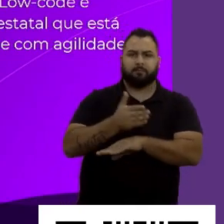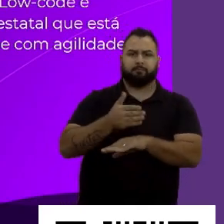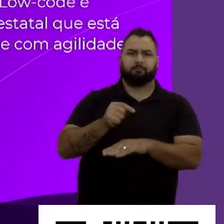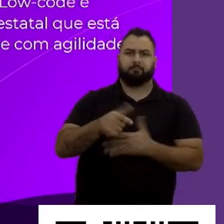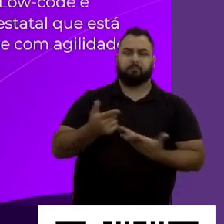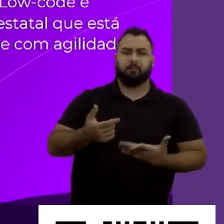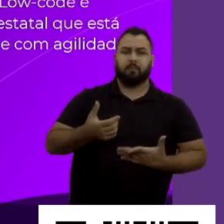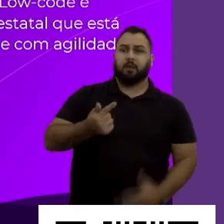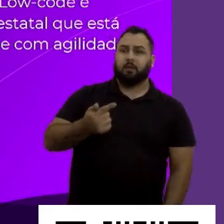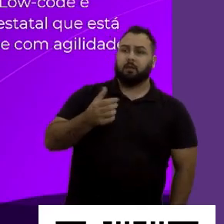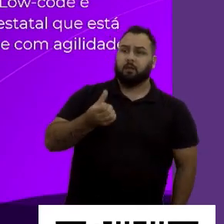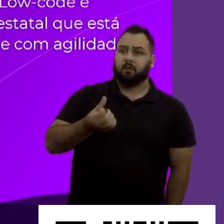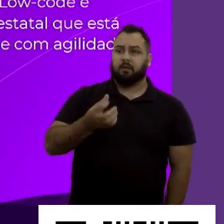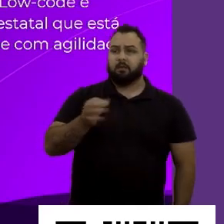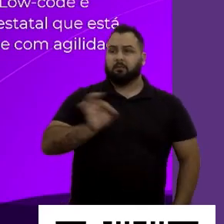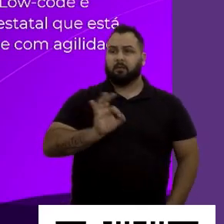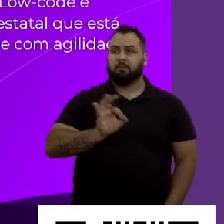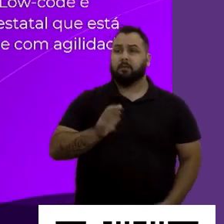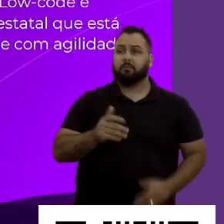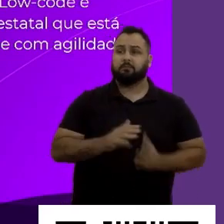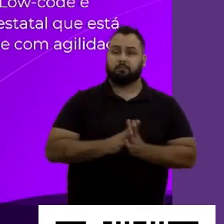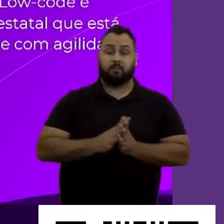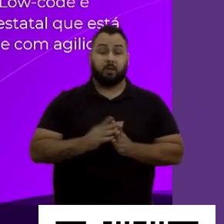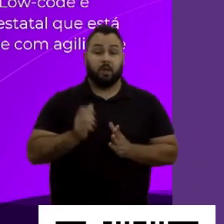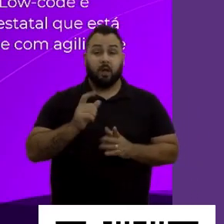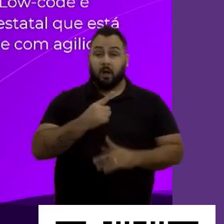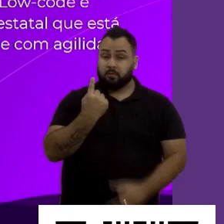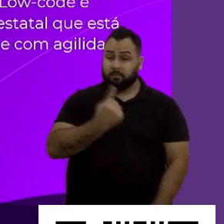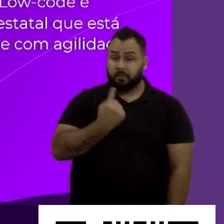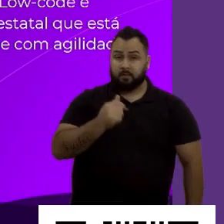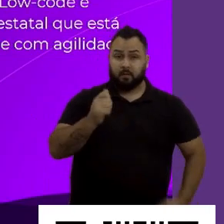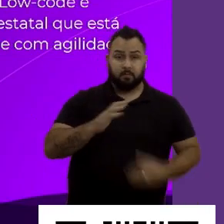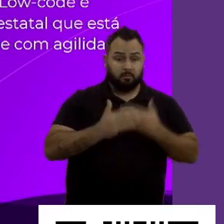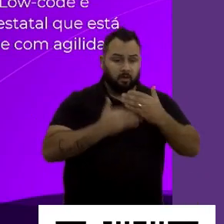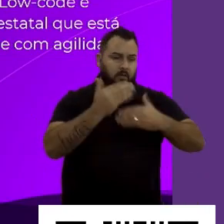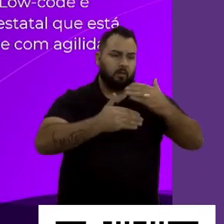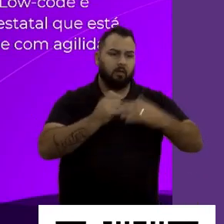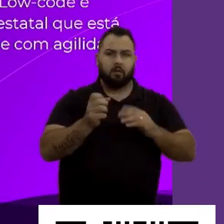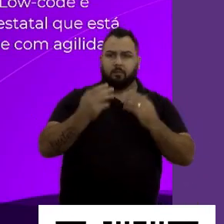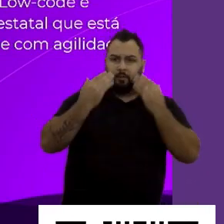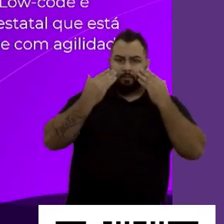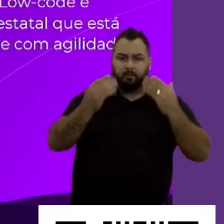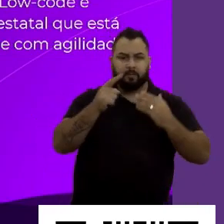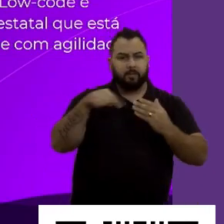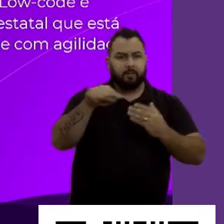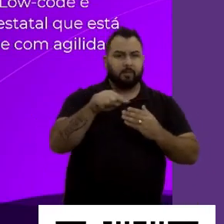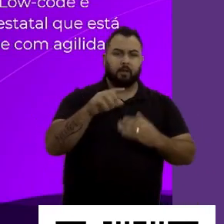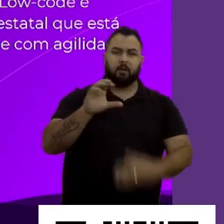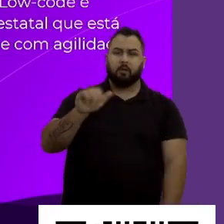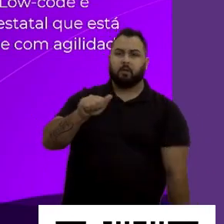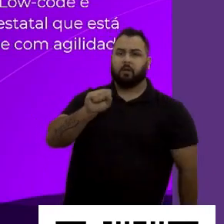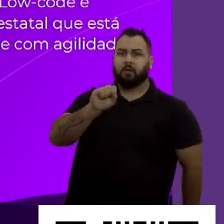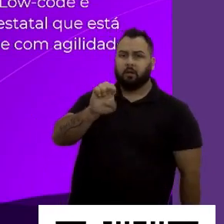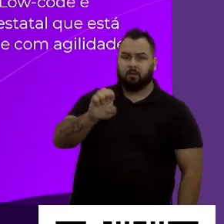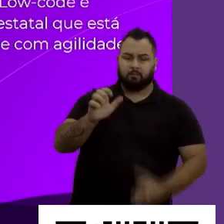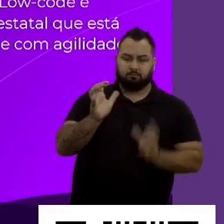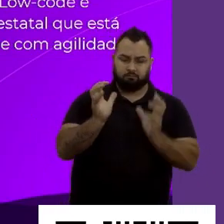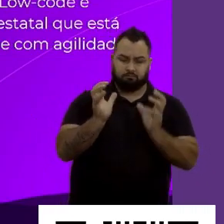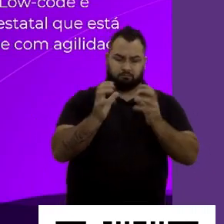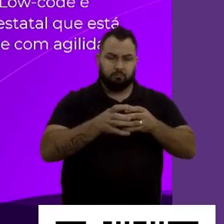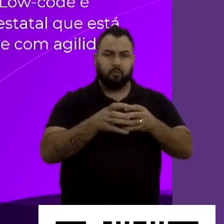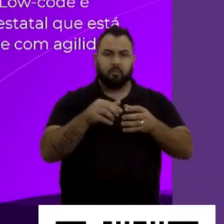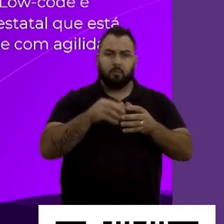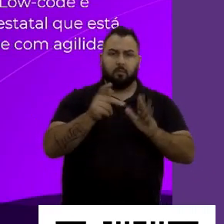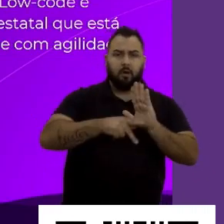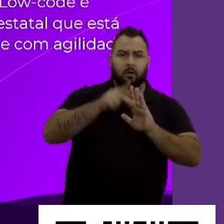deseja automatizar o processo ali que eu não mostrei para vocês um Case a gente tem um case de um cliente muito interessante que